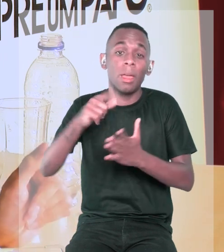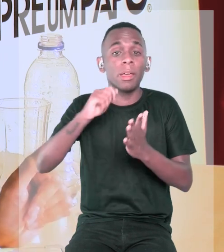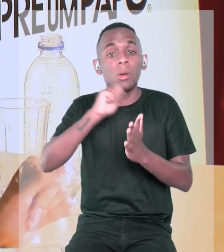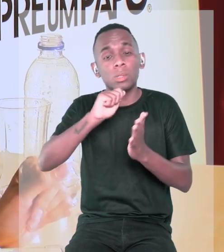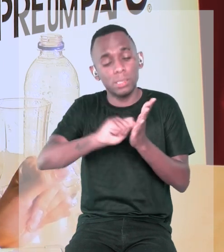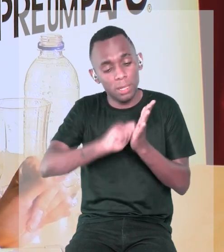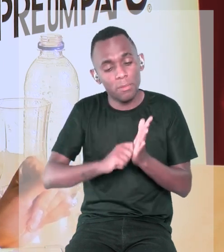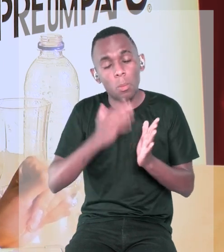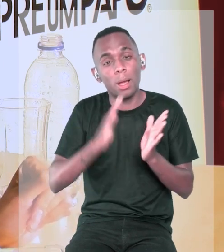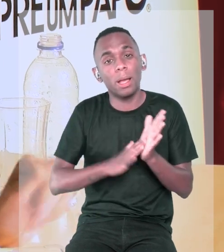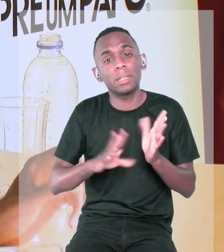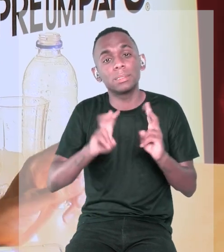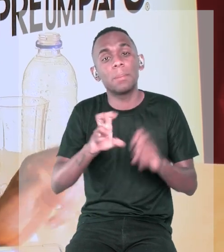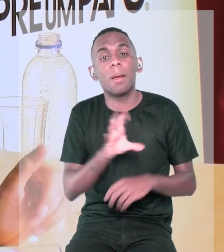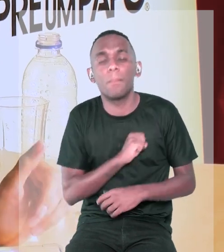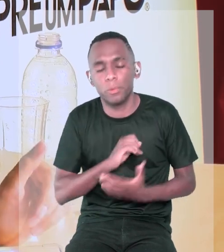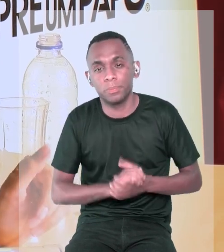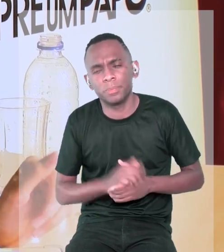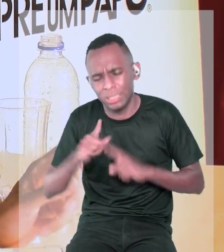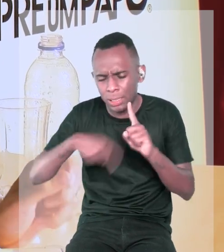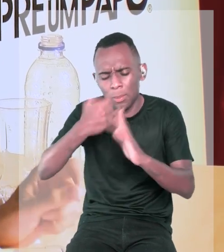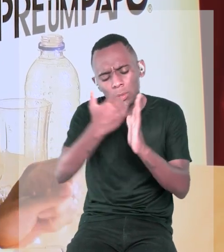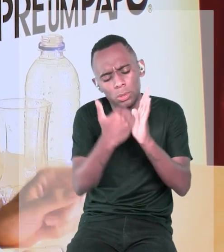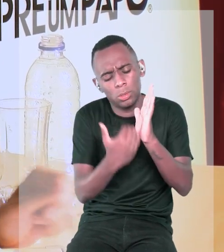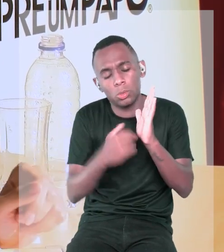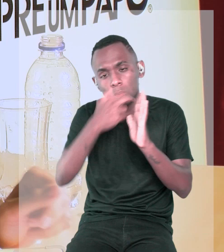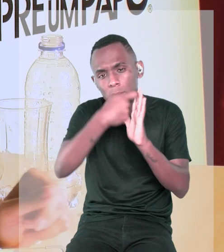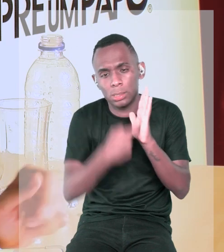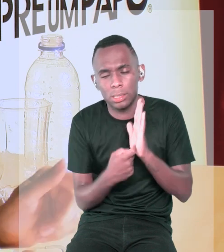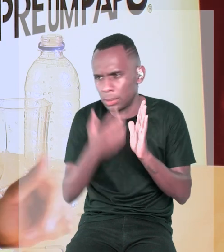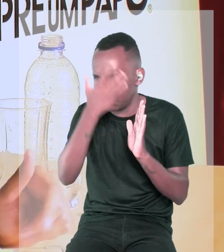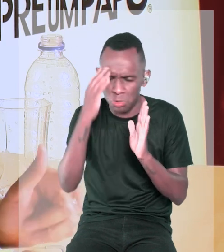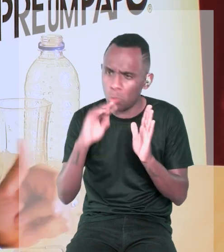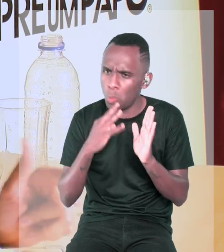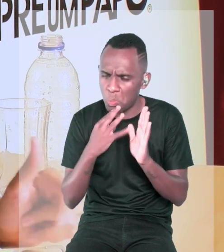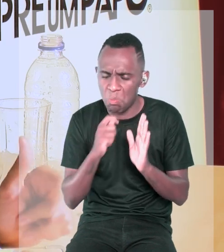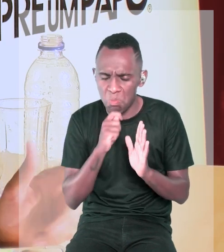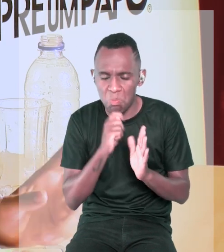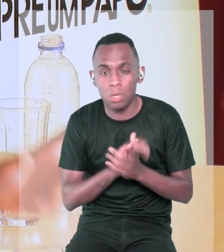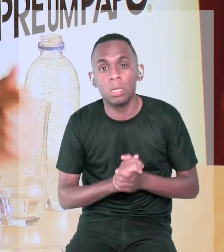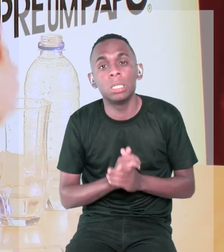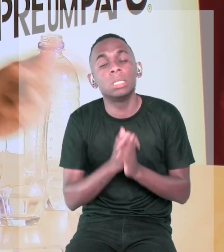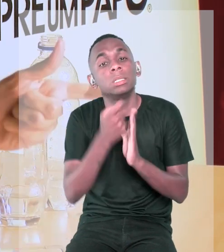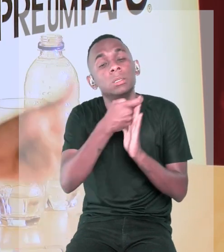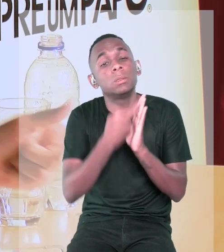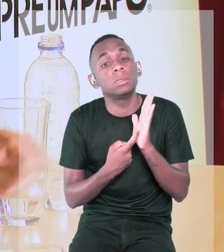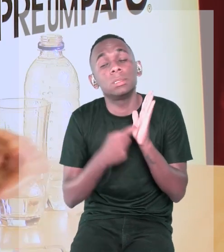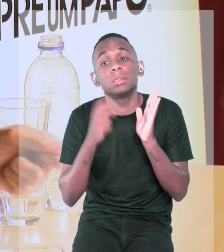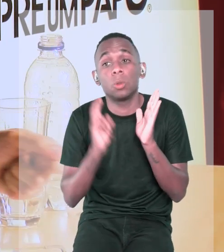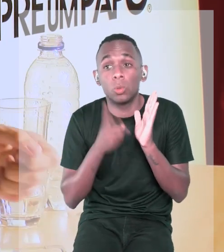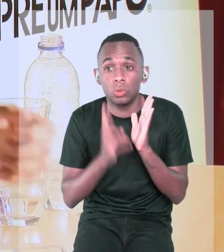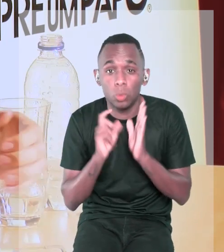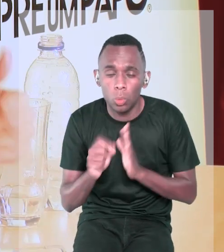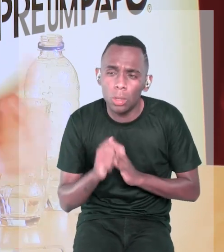conhece, no resto do texto, ele, no entanto, vai, pega a carta, desce, você acha que ele vai descer ali para mandar, para botar a